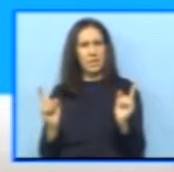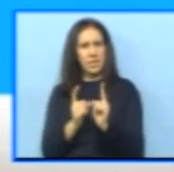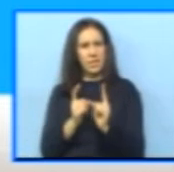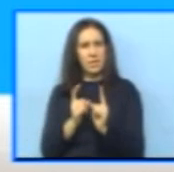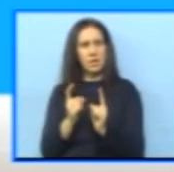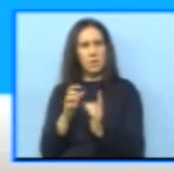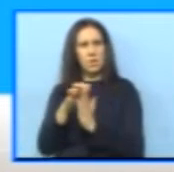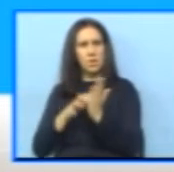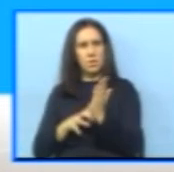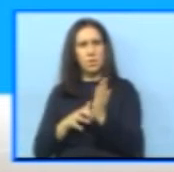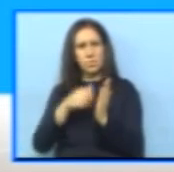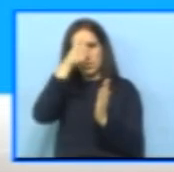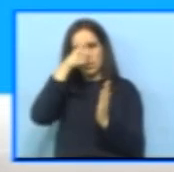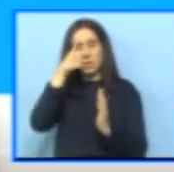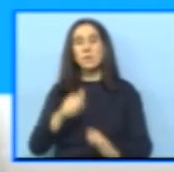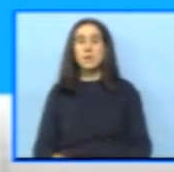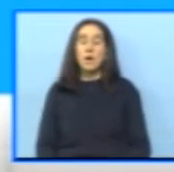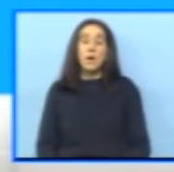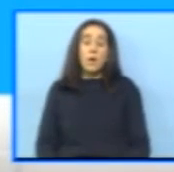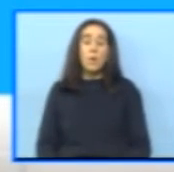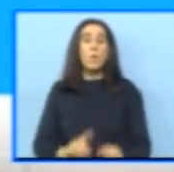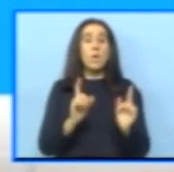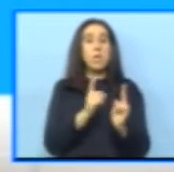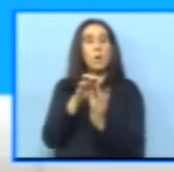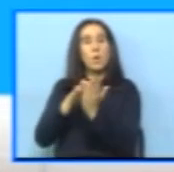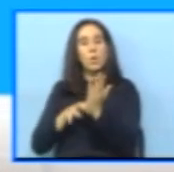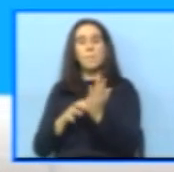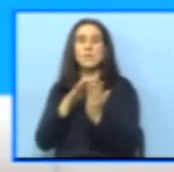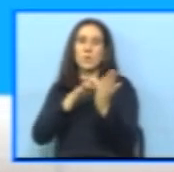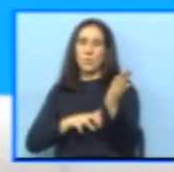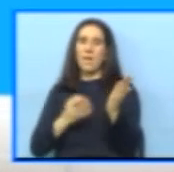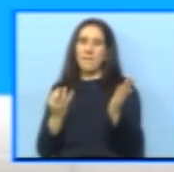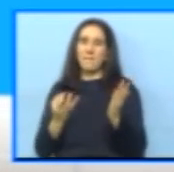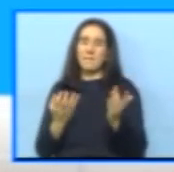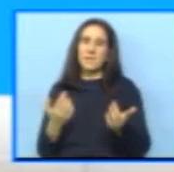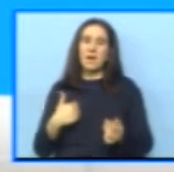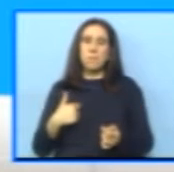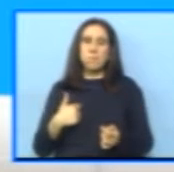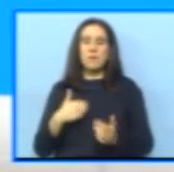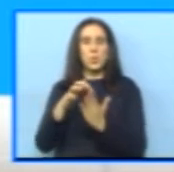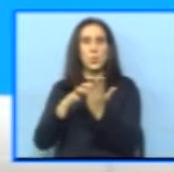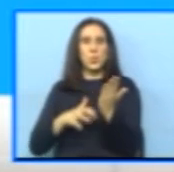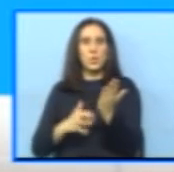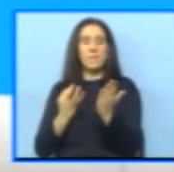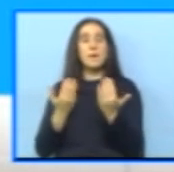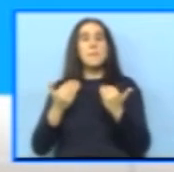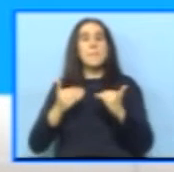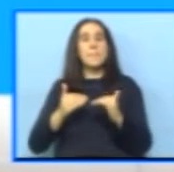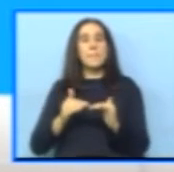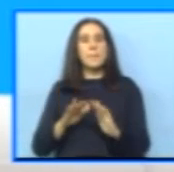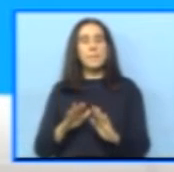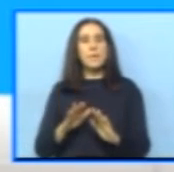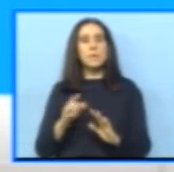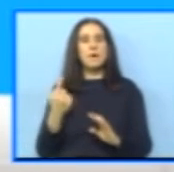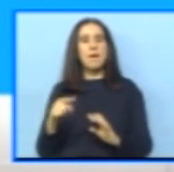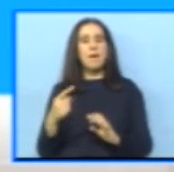longo. Eu compreendo que o texto longo é muito longo. De facto é. Neste caso é mesmo longo. Mas há aqui um